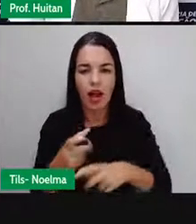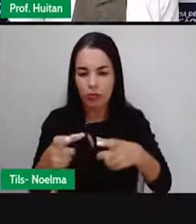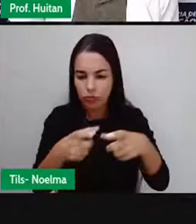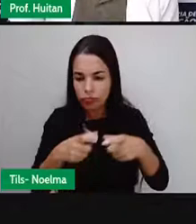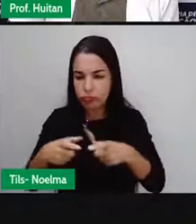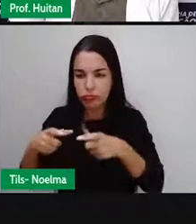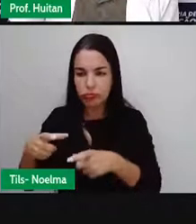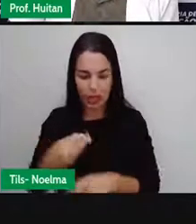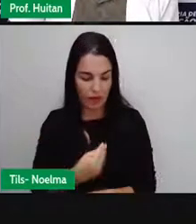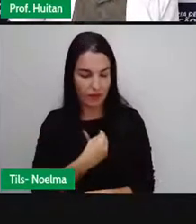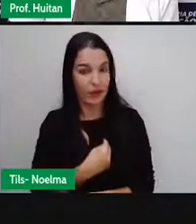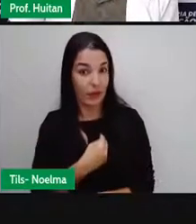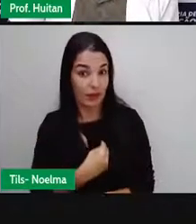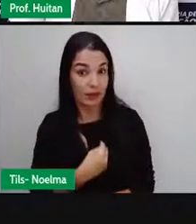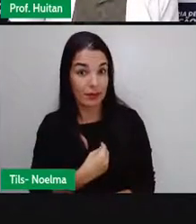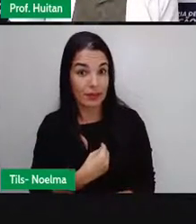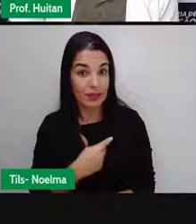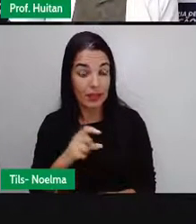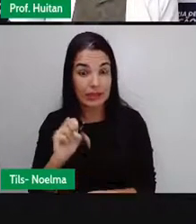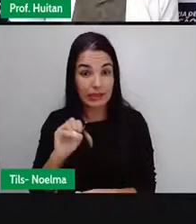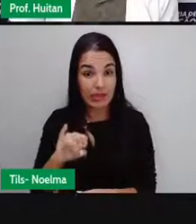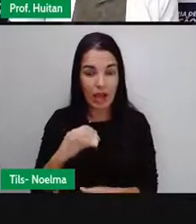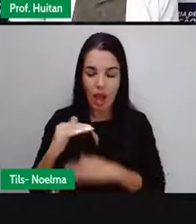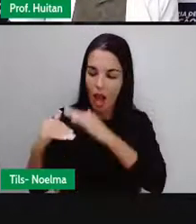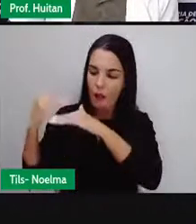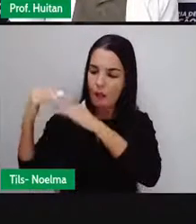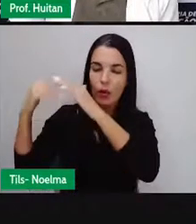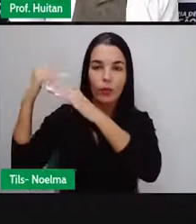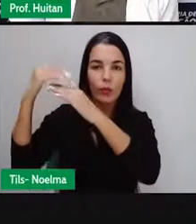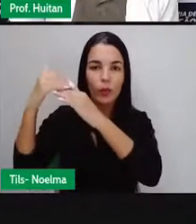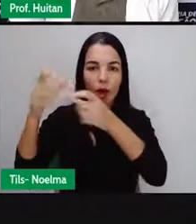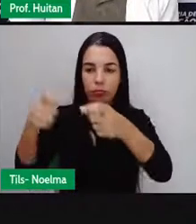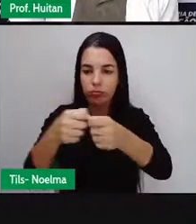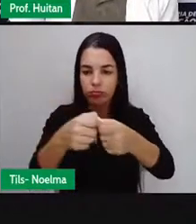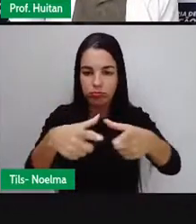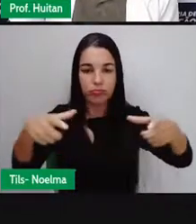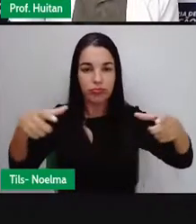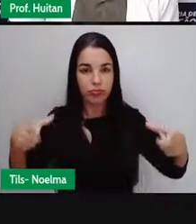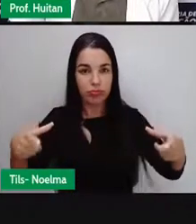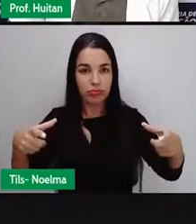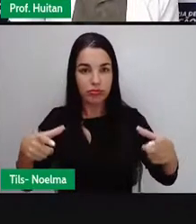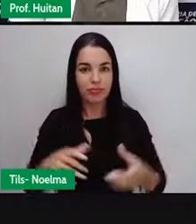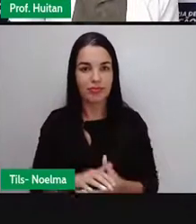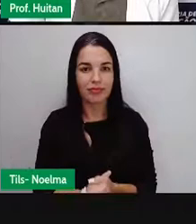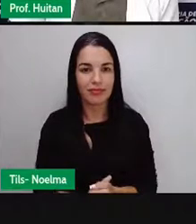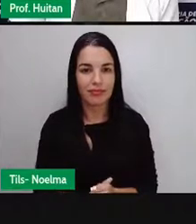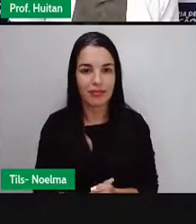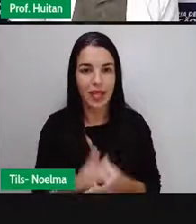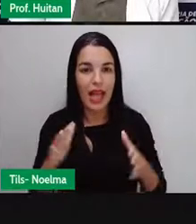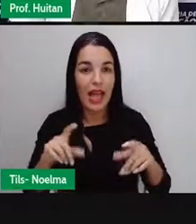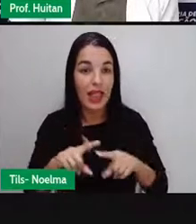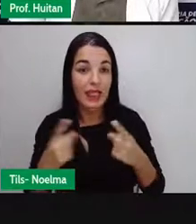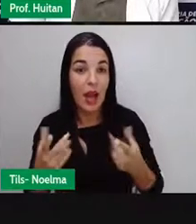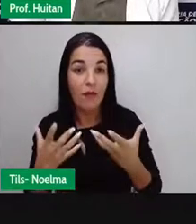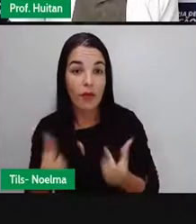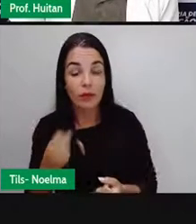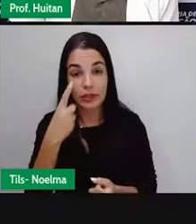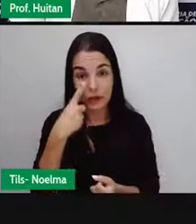vida, em outra forma de vida, evoluir em outros aspectos? Então vejamos esse vídeo,